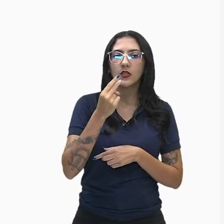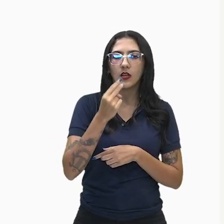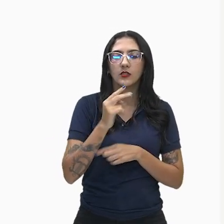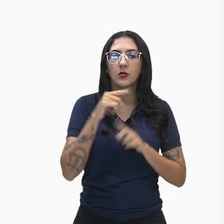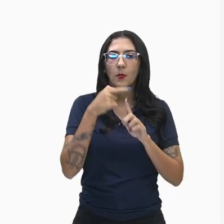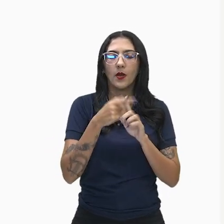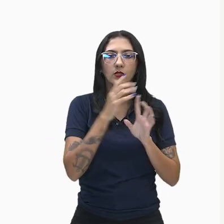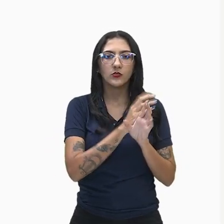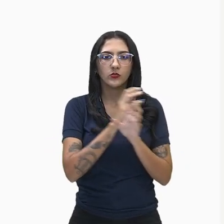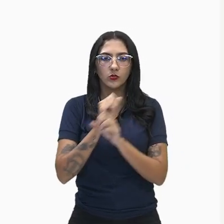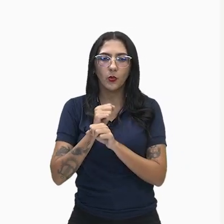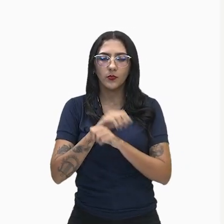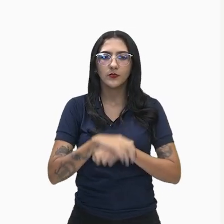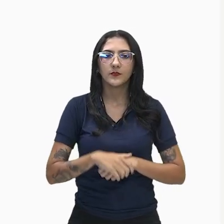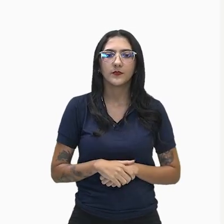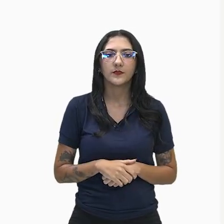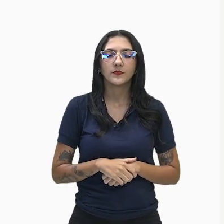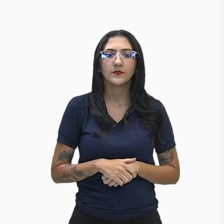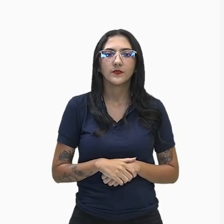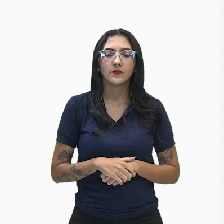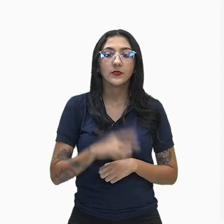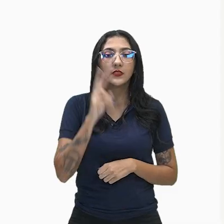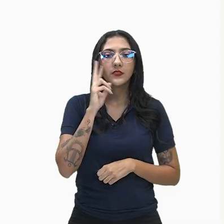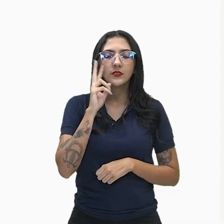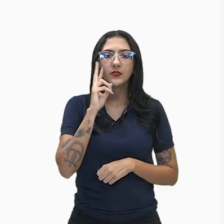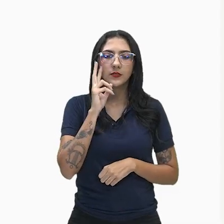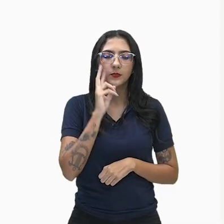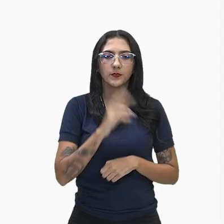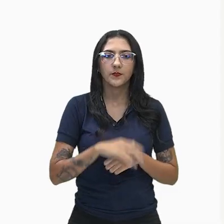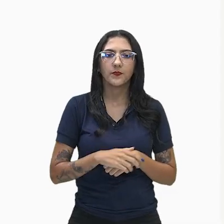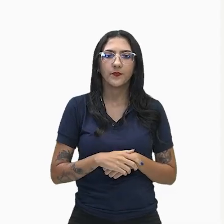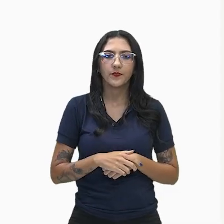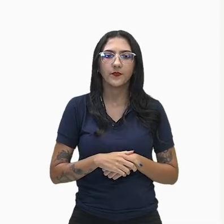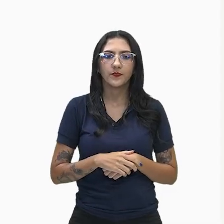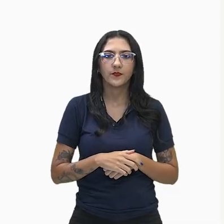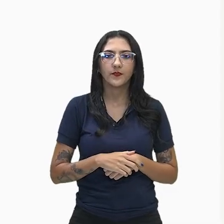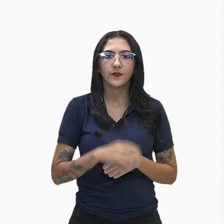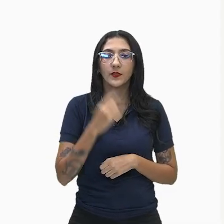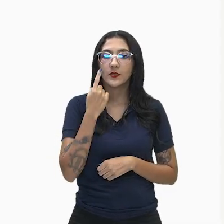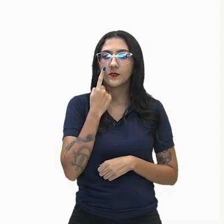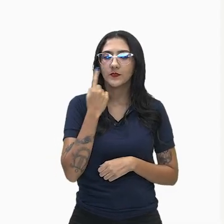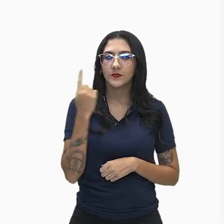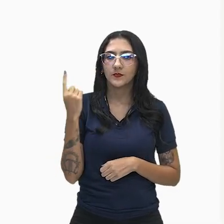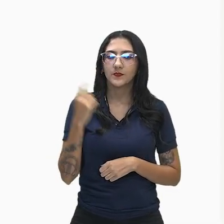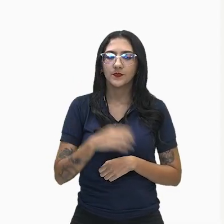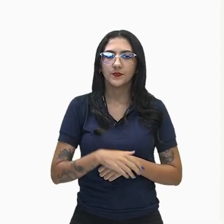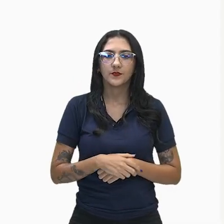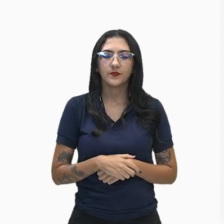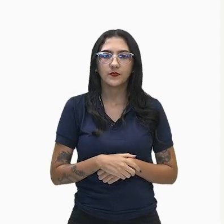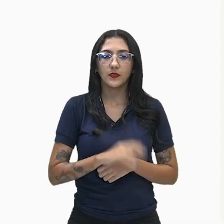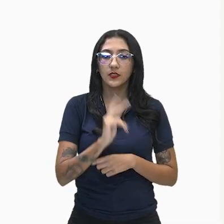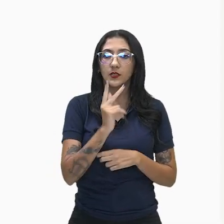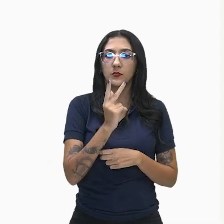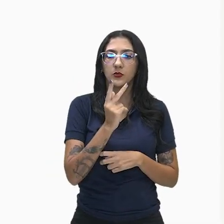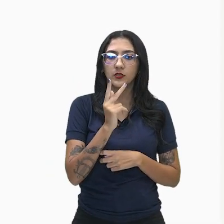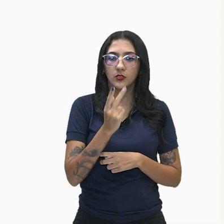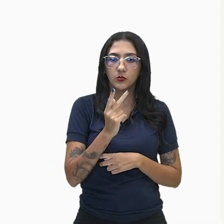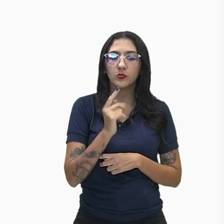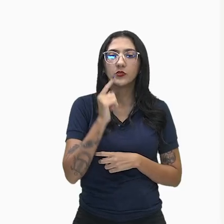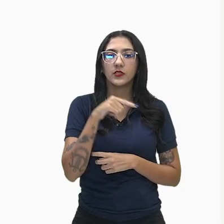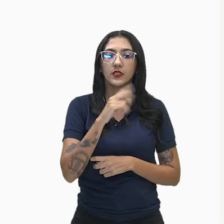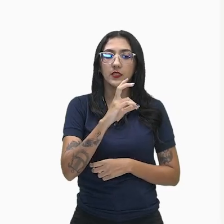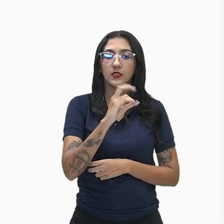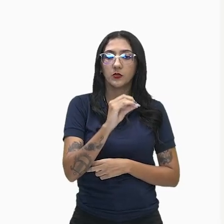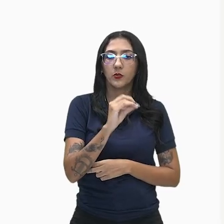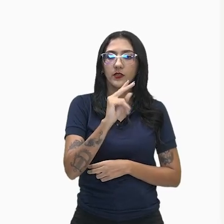a hipotenusa? A hipotenusa mede 50, tá bom? Então, bora colocar bem aqui, ó, 50 ao quadrado, que é